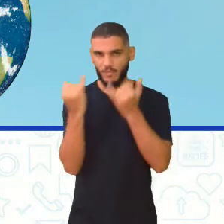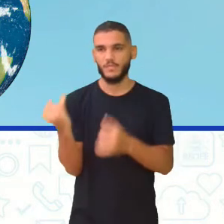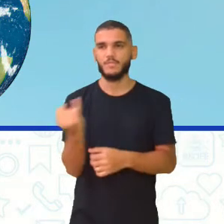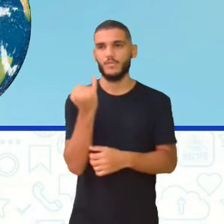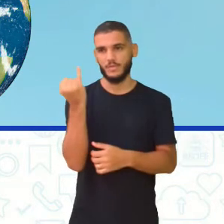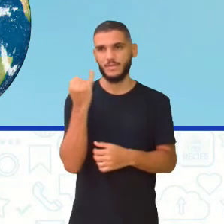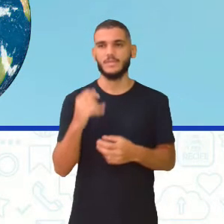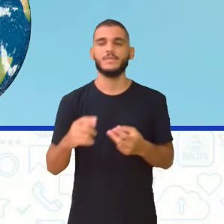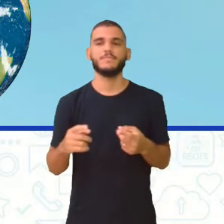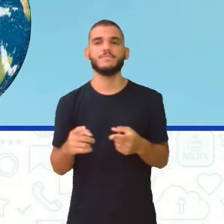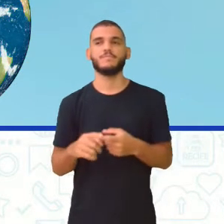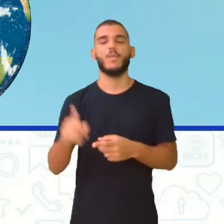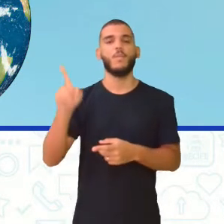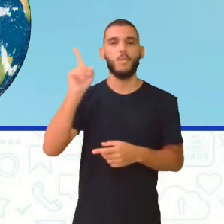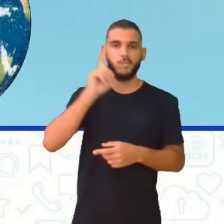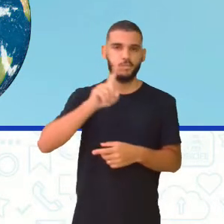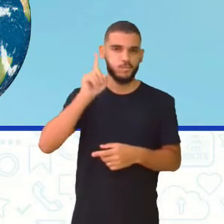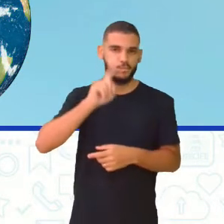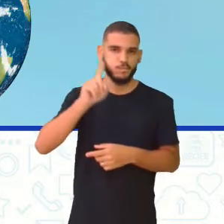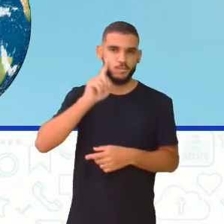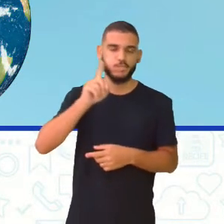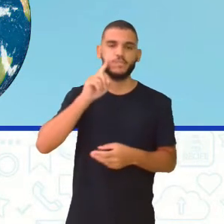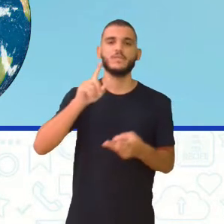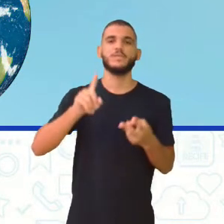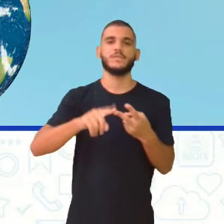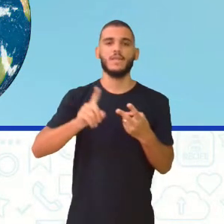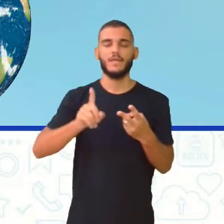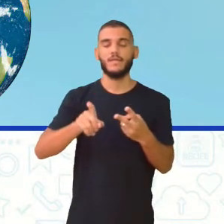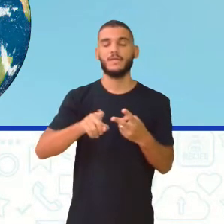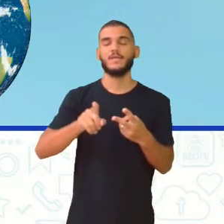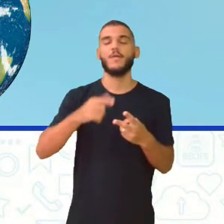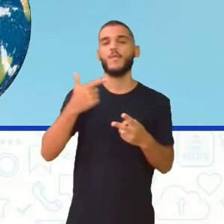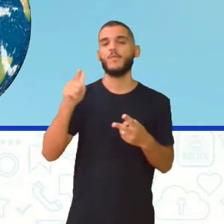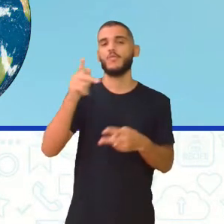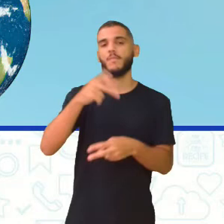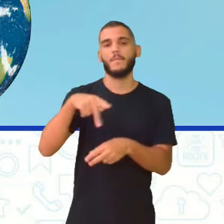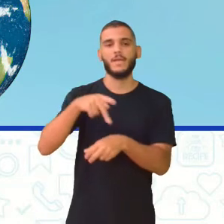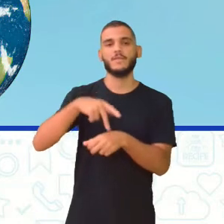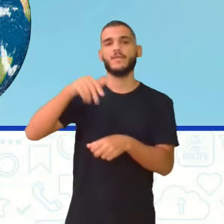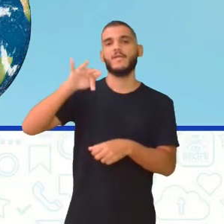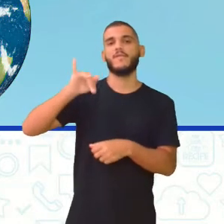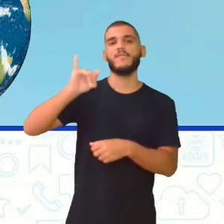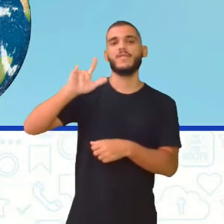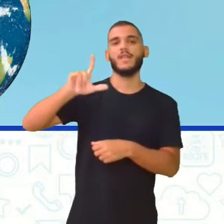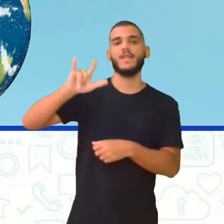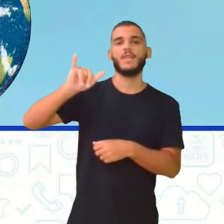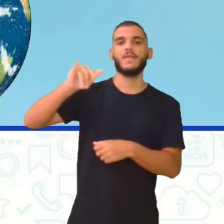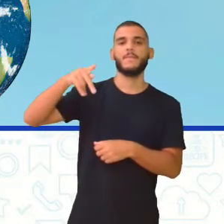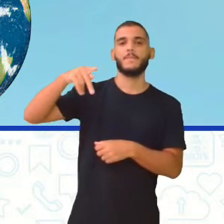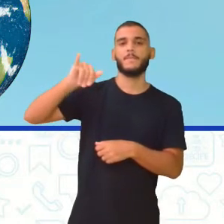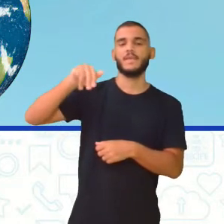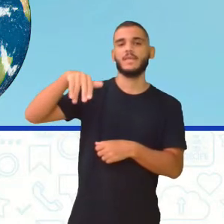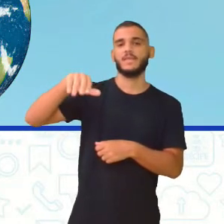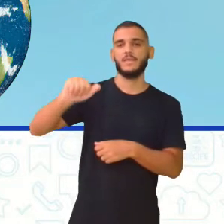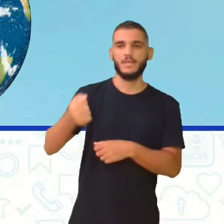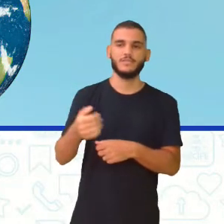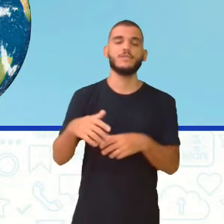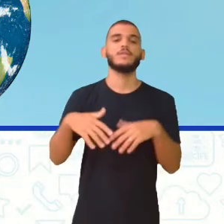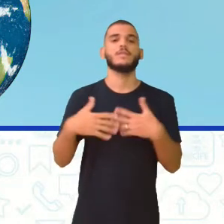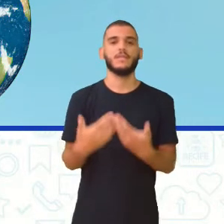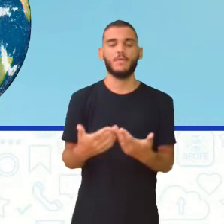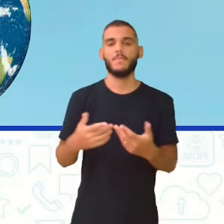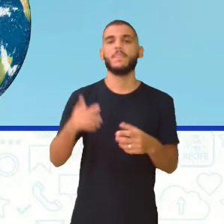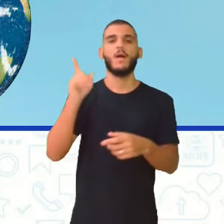Estados Unidos e nas Filipinas. Vejam, nos Estados Unidos já existe um tipo de óleo, né, que ele é